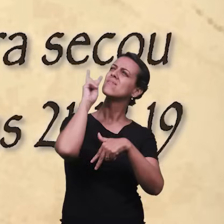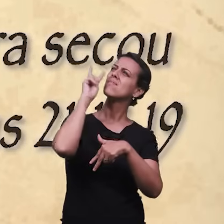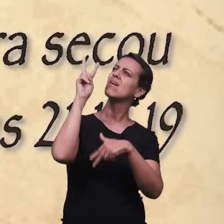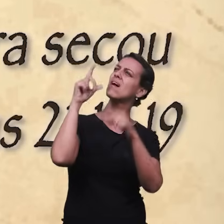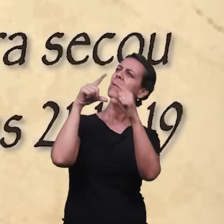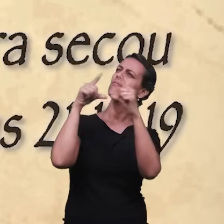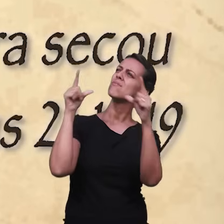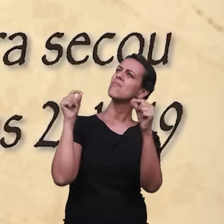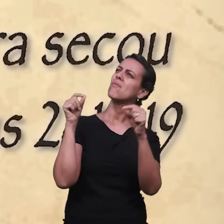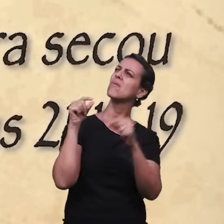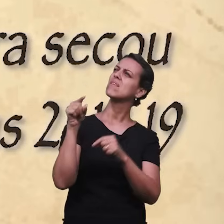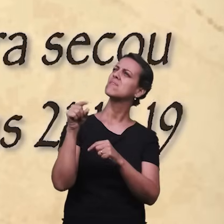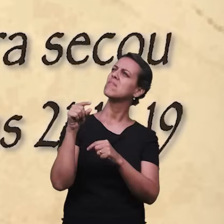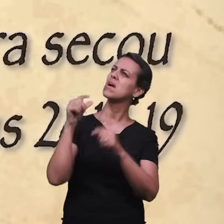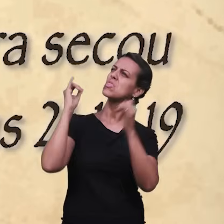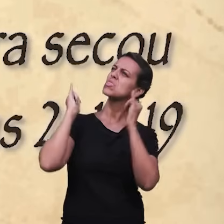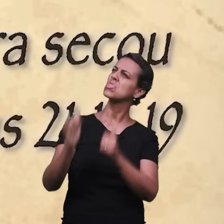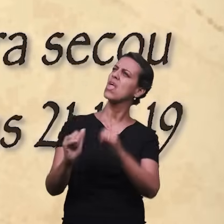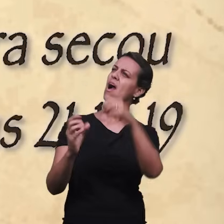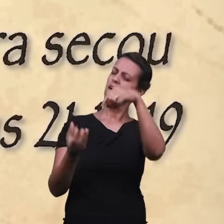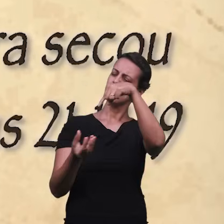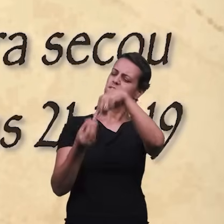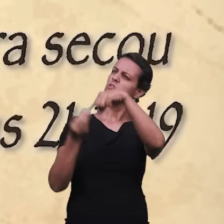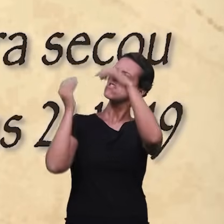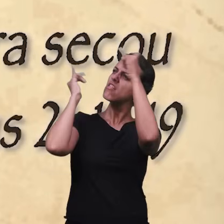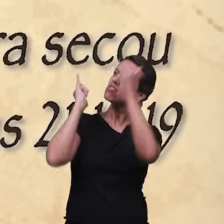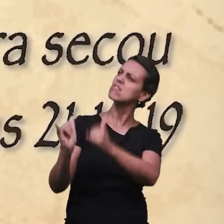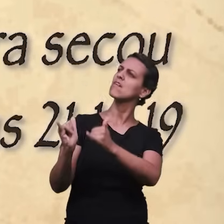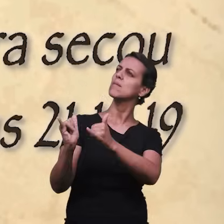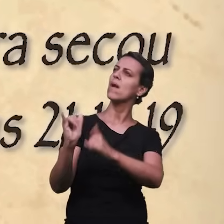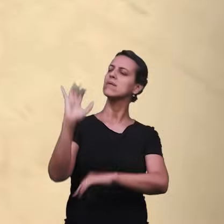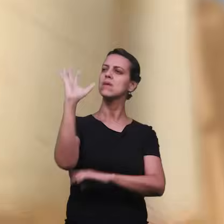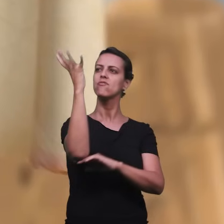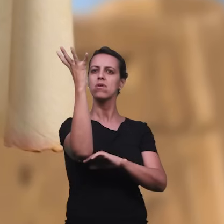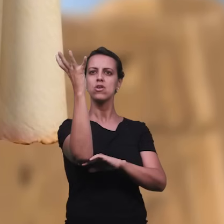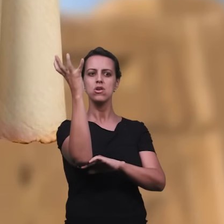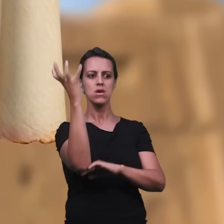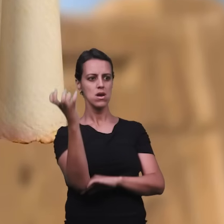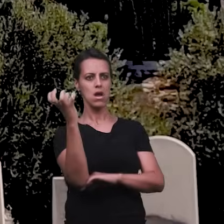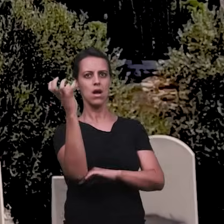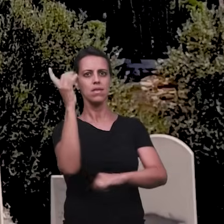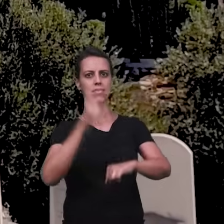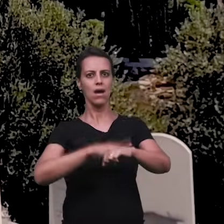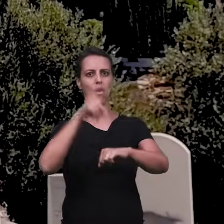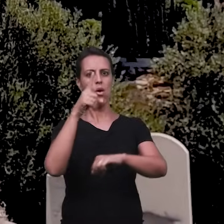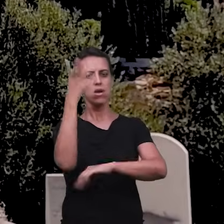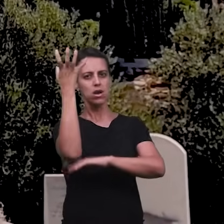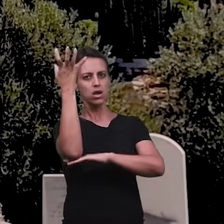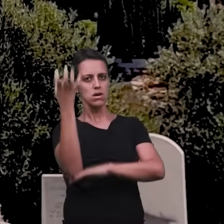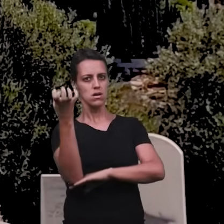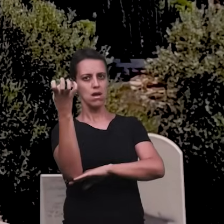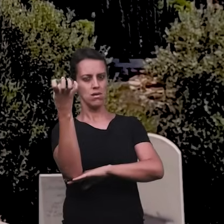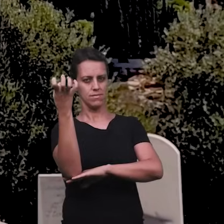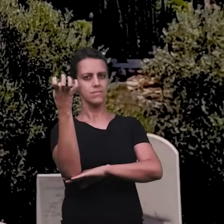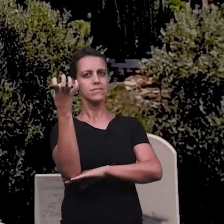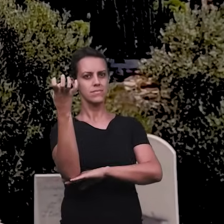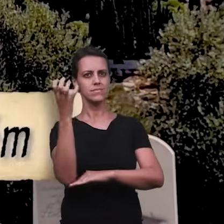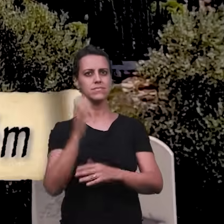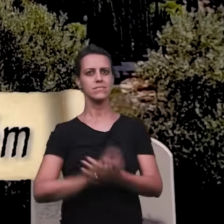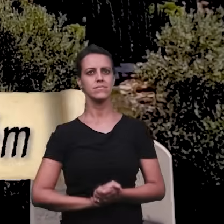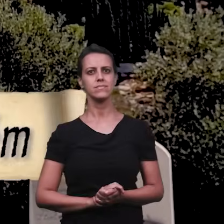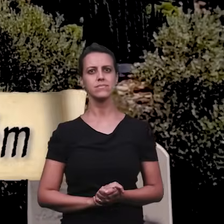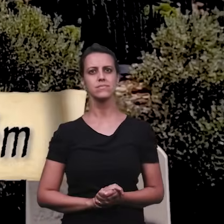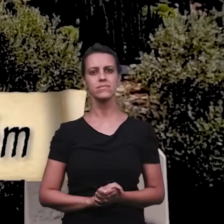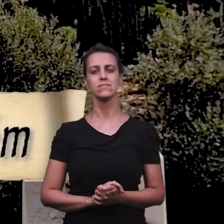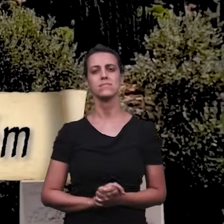mais nasça fruto de ti. E a figueira secou imediatamente. Aqui foi quando Jesus